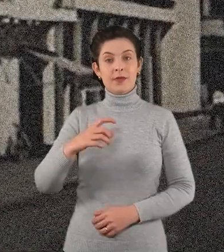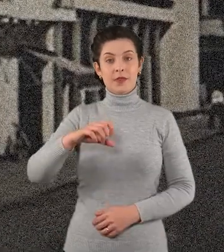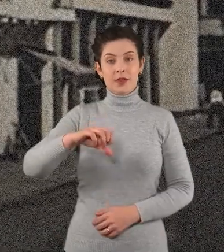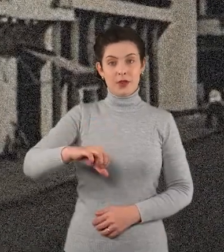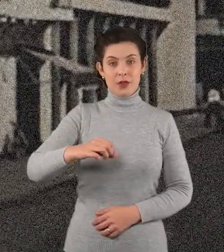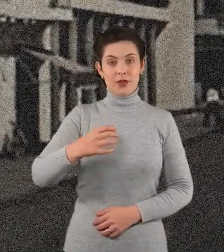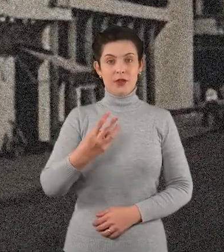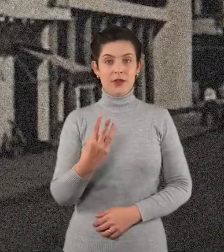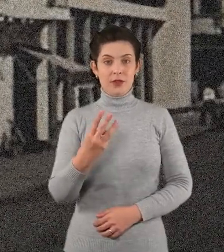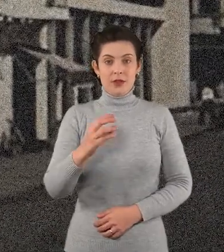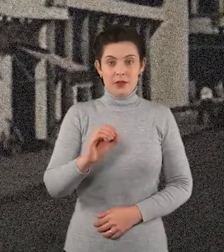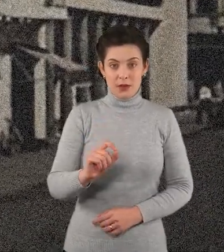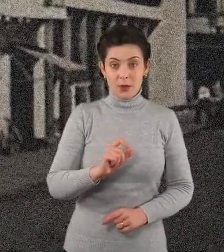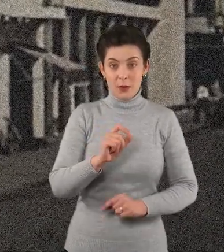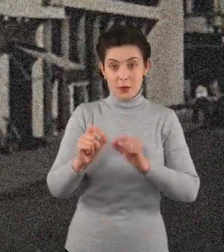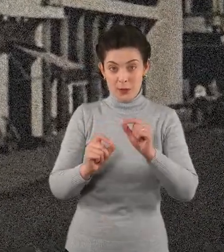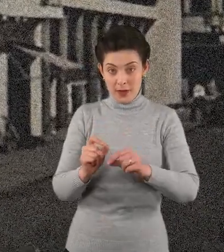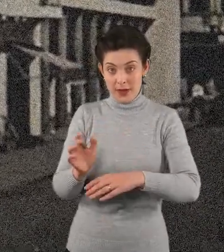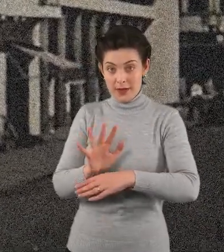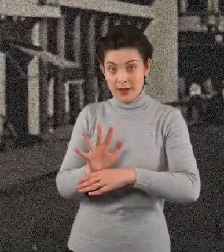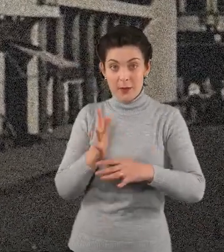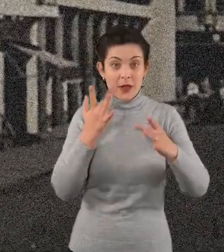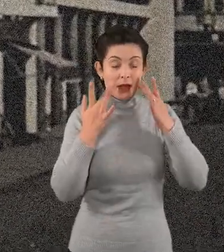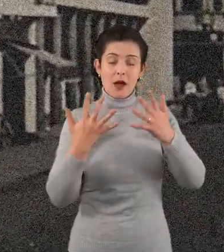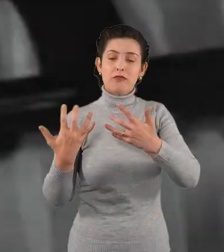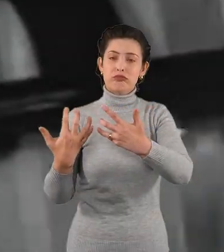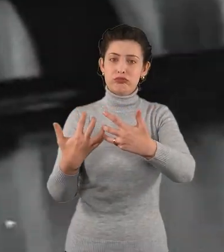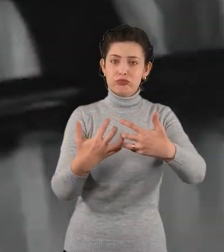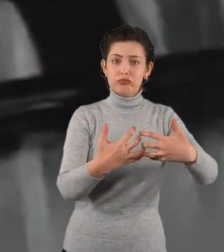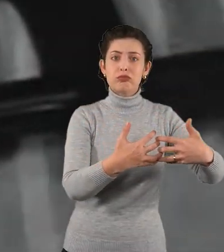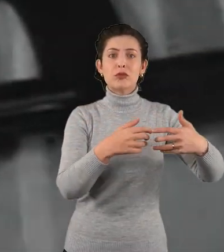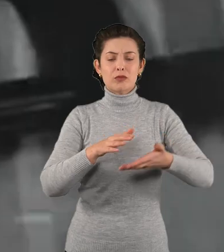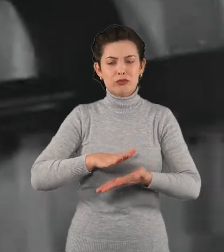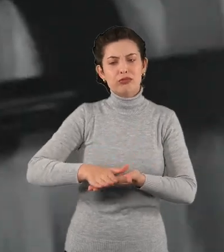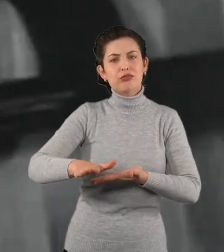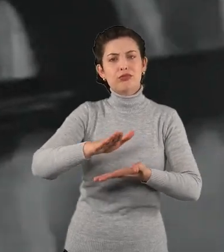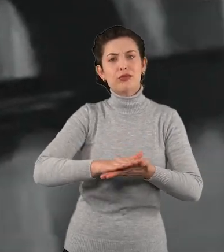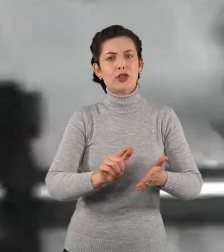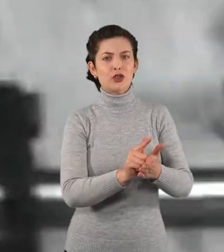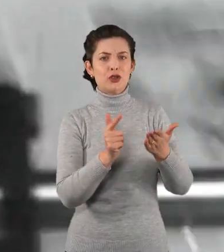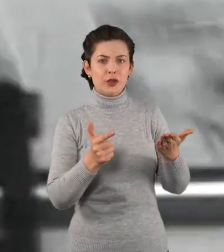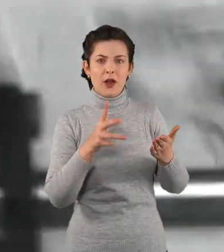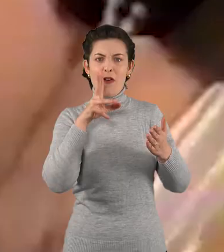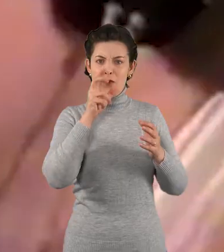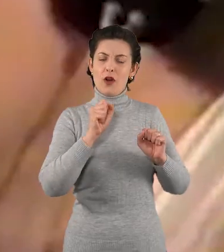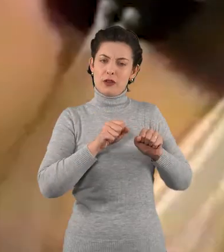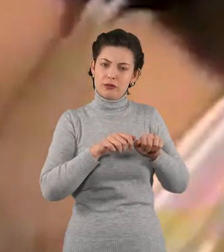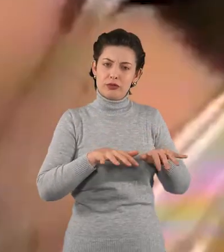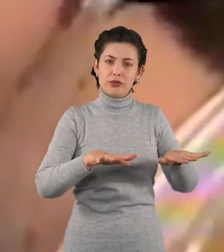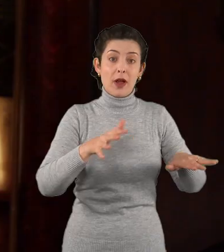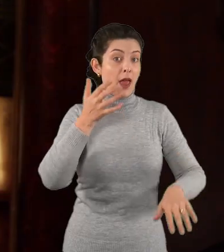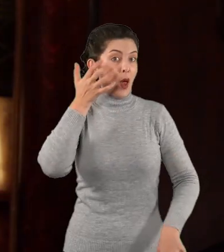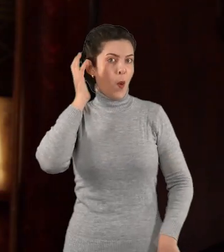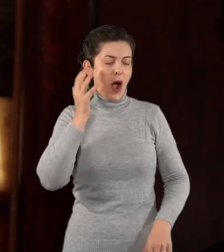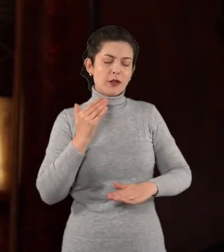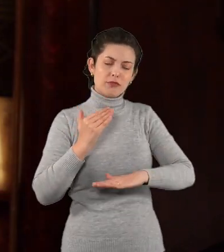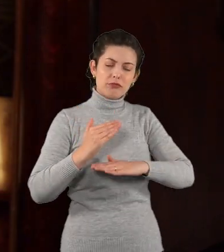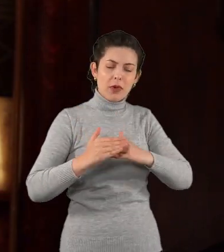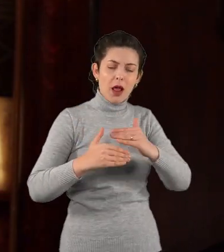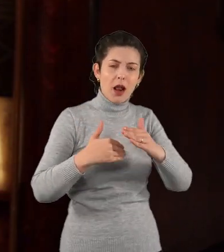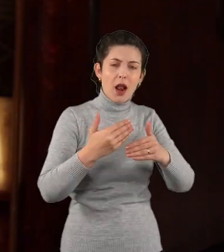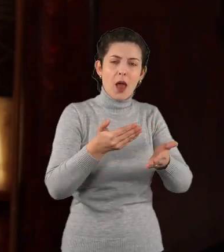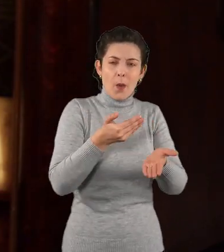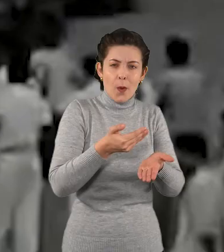Na década de 30, momento em que o Cine Teatro Municipal estava funcionando, a imprensa já estava consolidada e o rádio começava